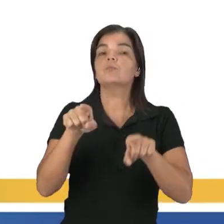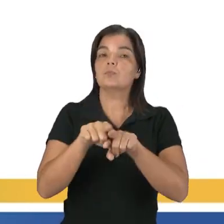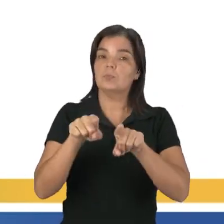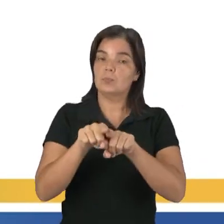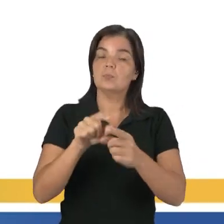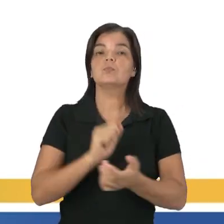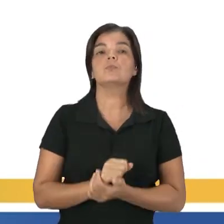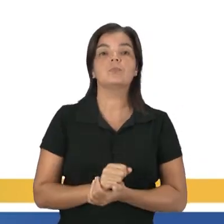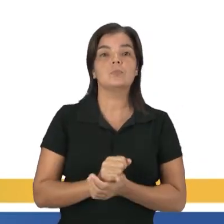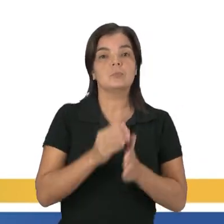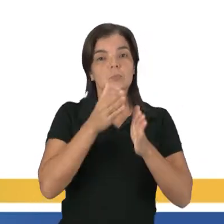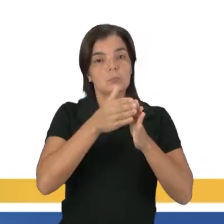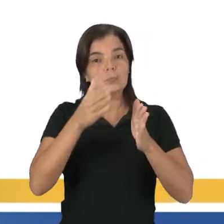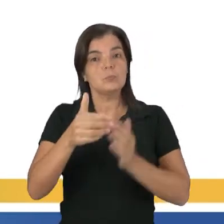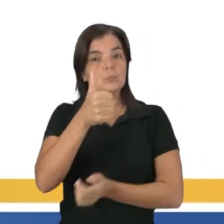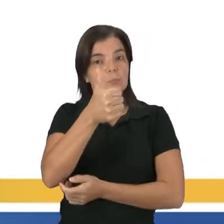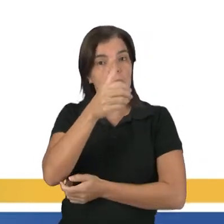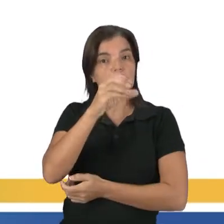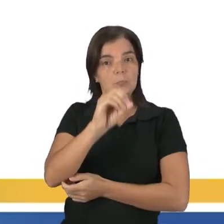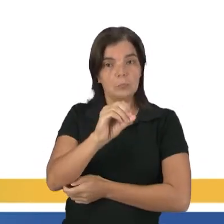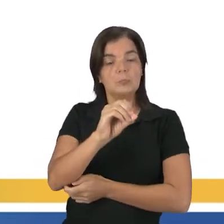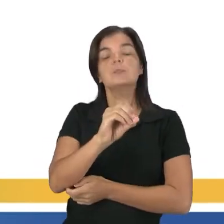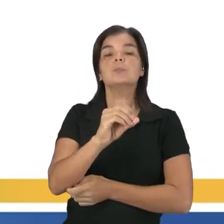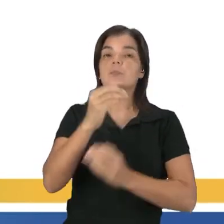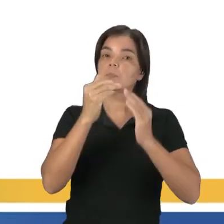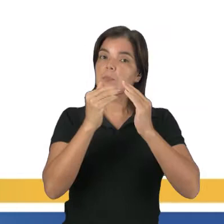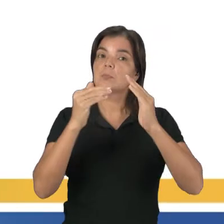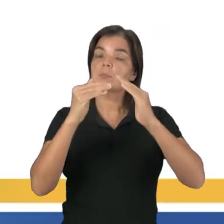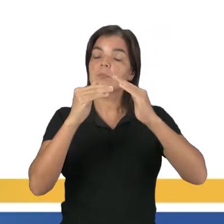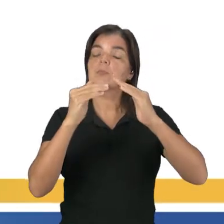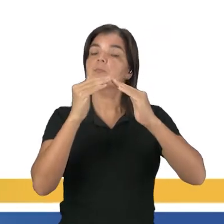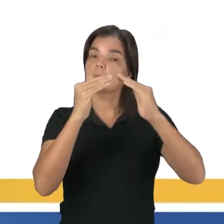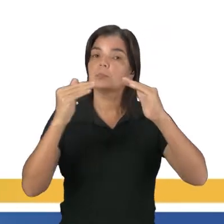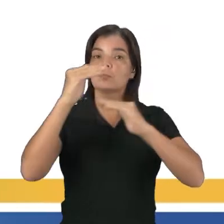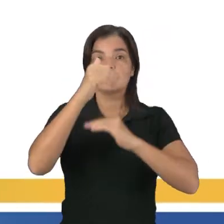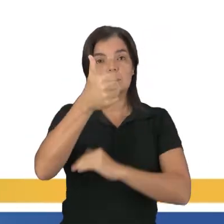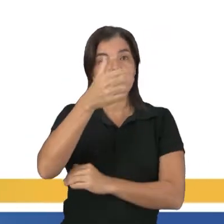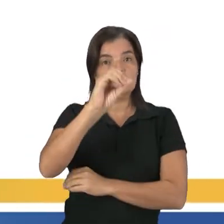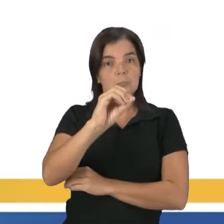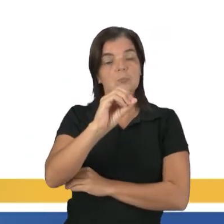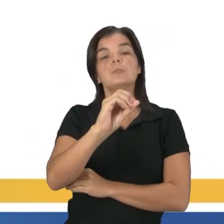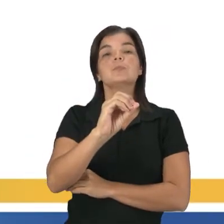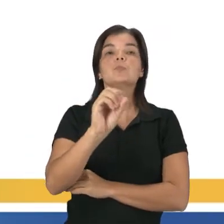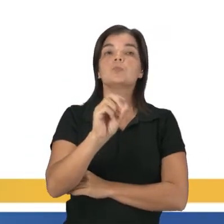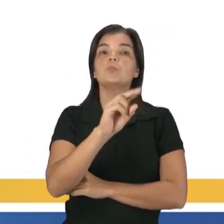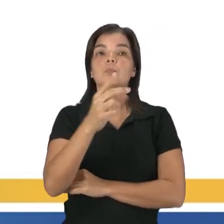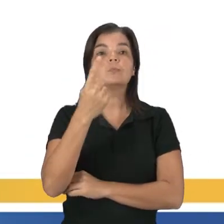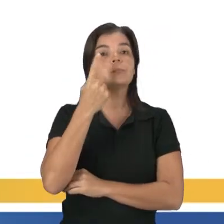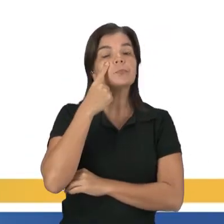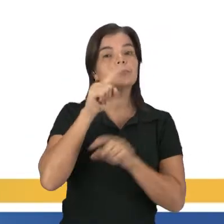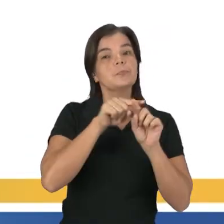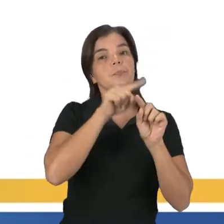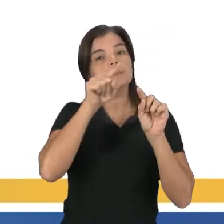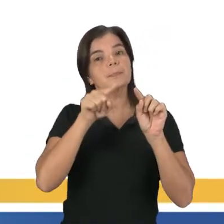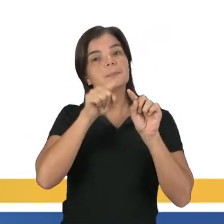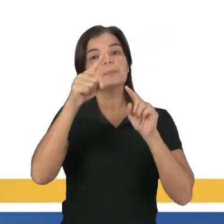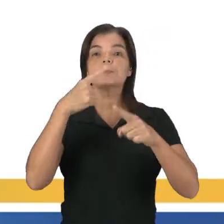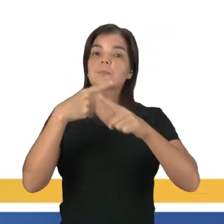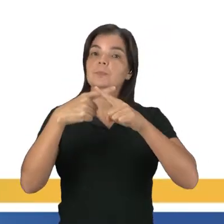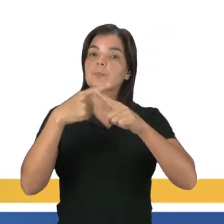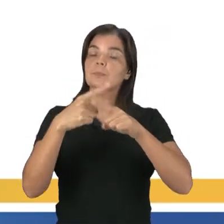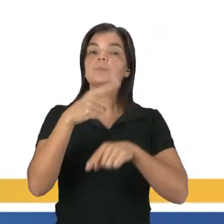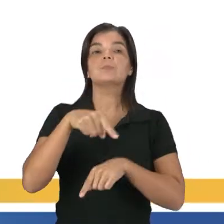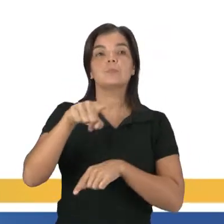as unidades na potência 10, né? Eu posso falar na base 10, a forma correta de falar, tá? E você pode fazer essa